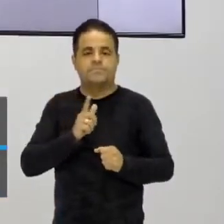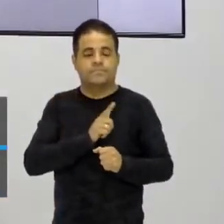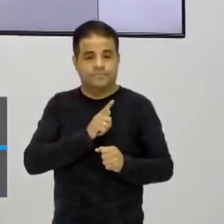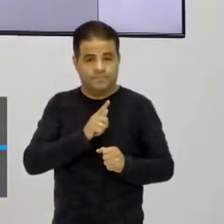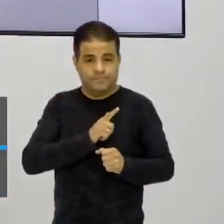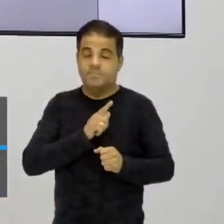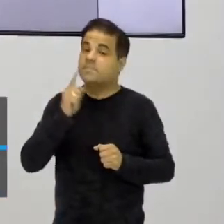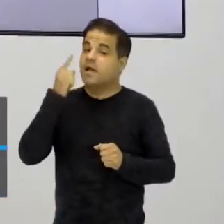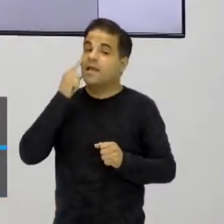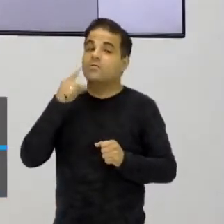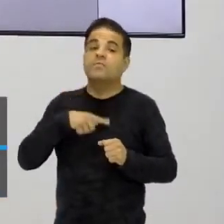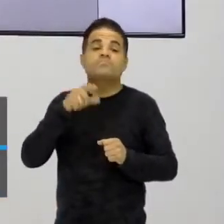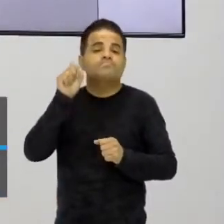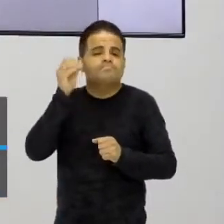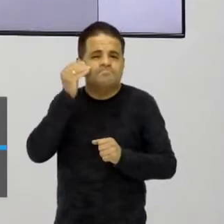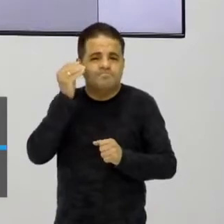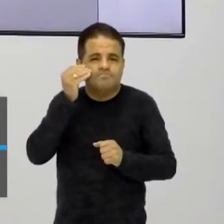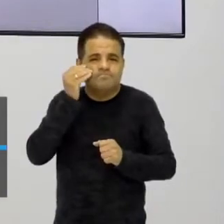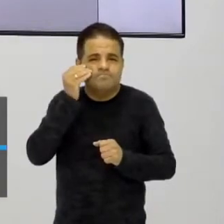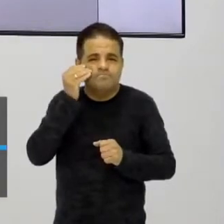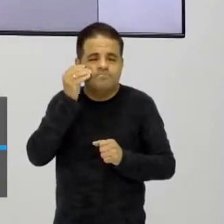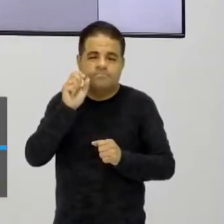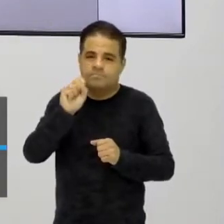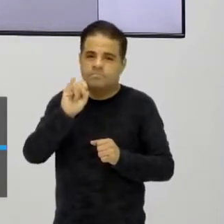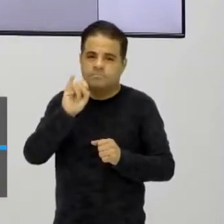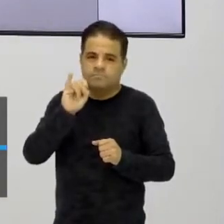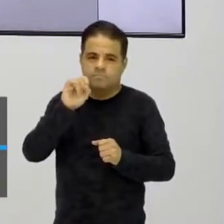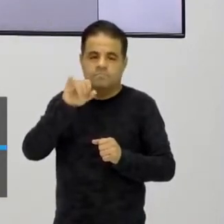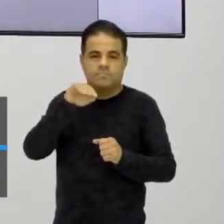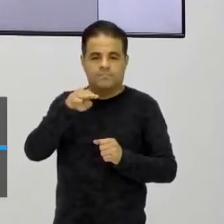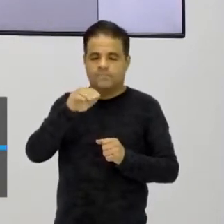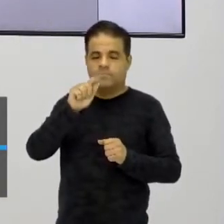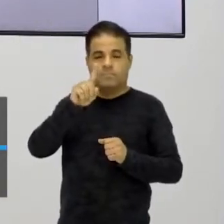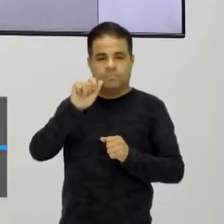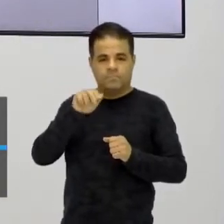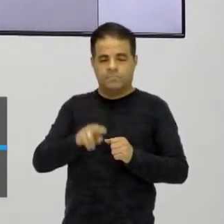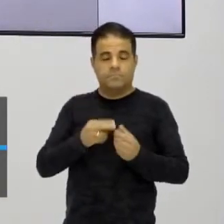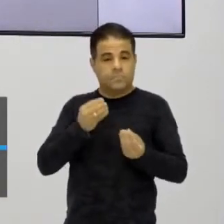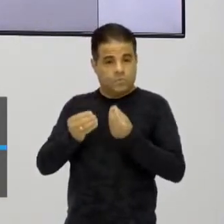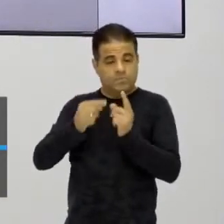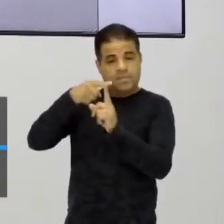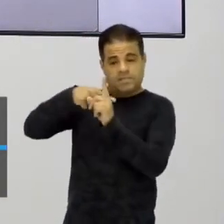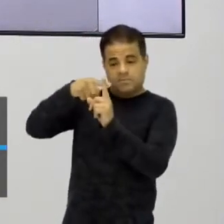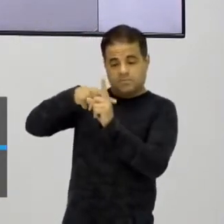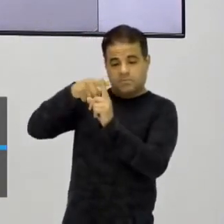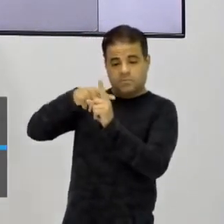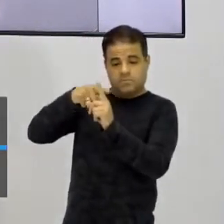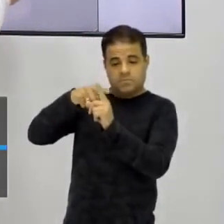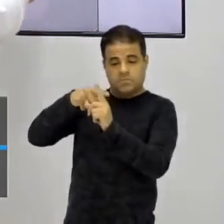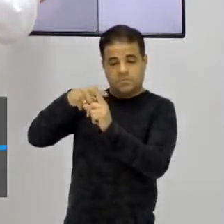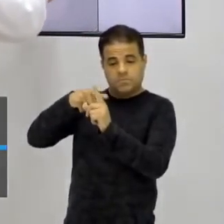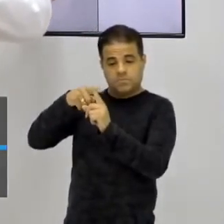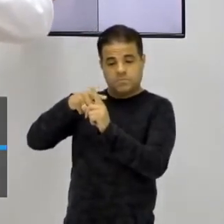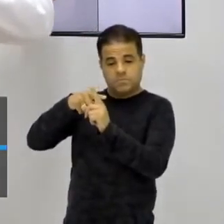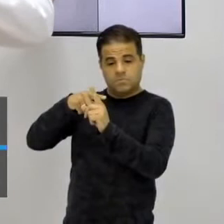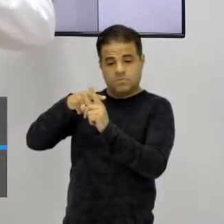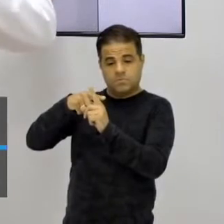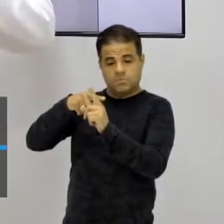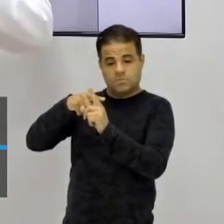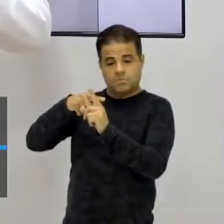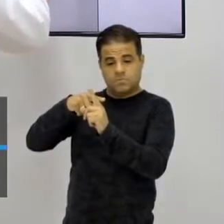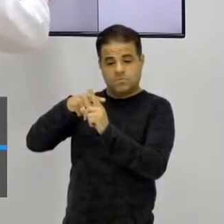Olha só, aqui eu tenho um simuladorzinho, ó, que simula aqui como que está a temperatura, só que a temperatura ali está